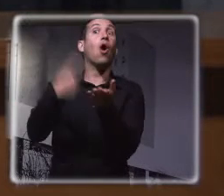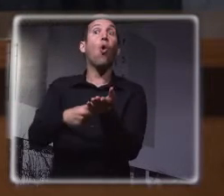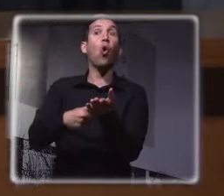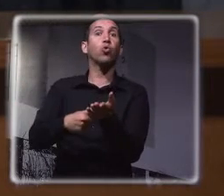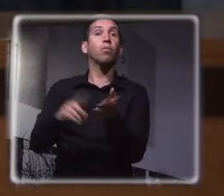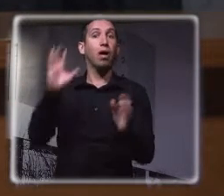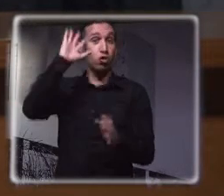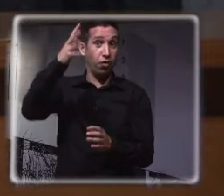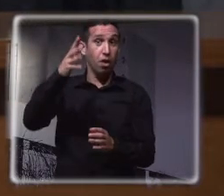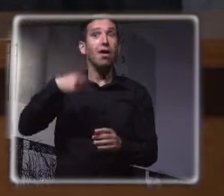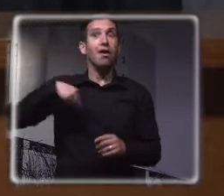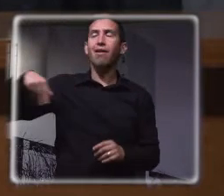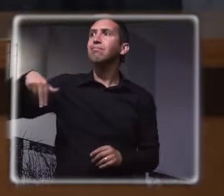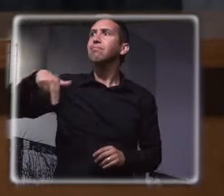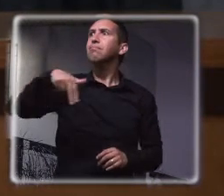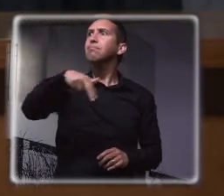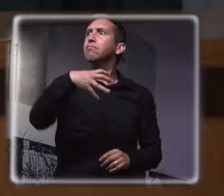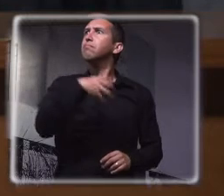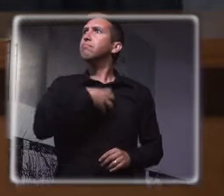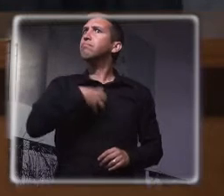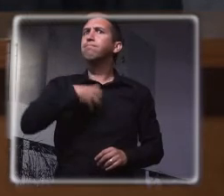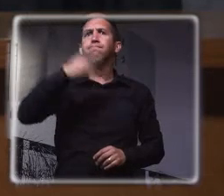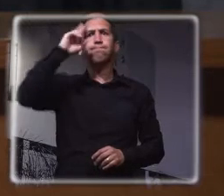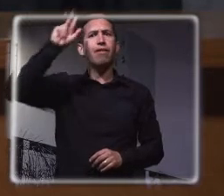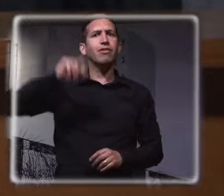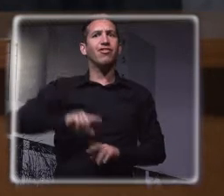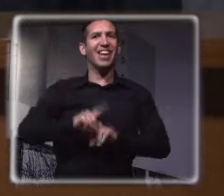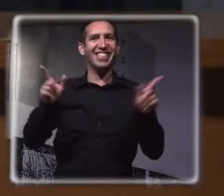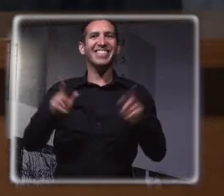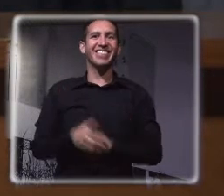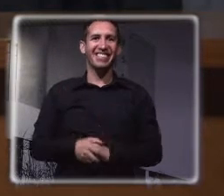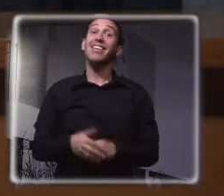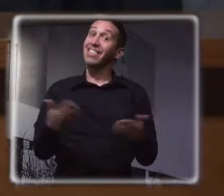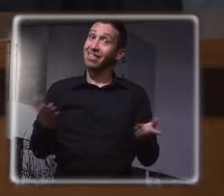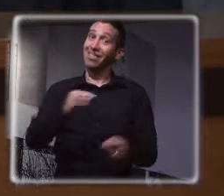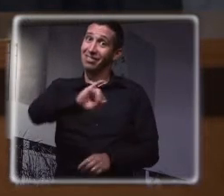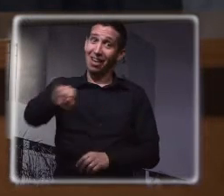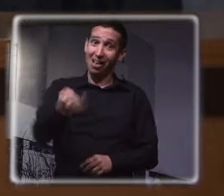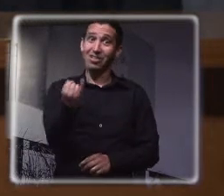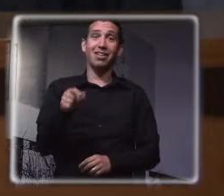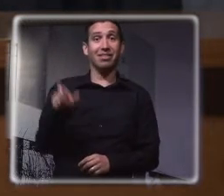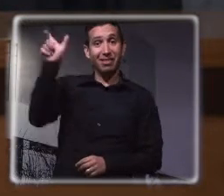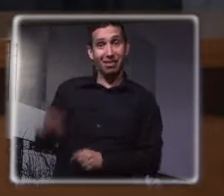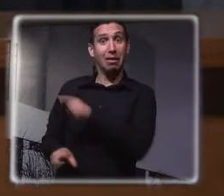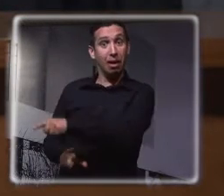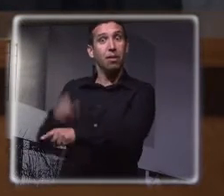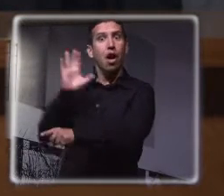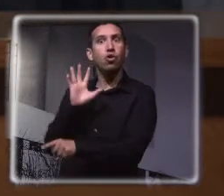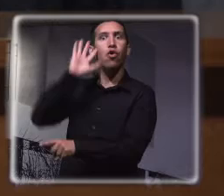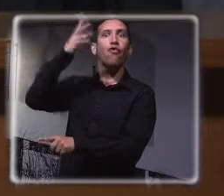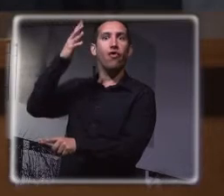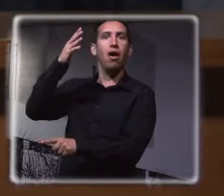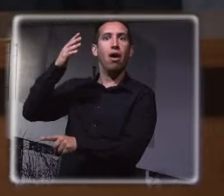sai do Tribunal de Justiça com uma outra forma de lidar com essa questão financeira. Então, a chance dele resolver